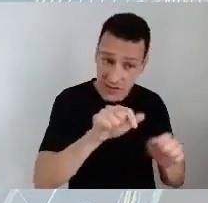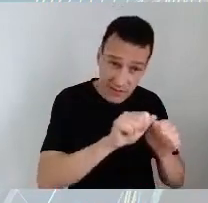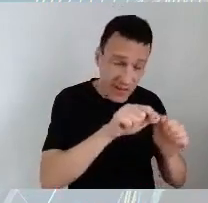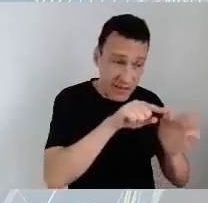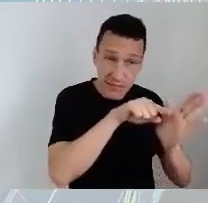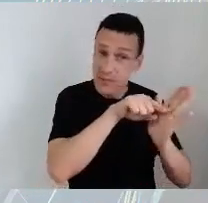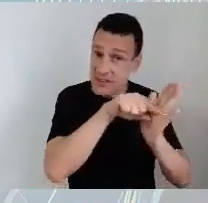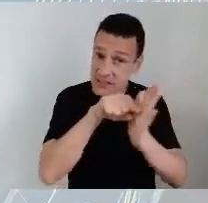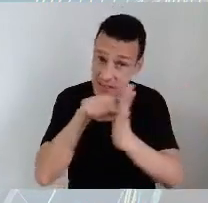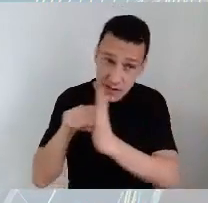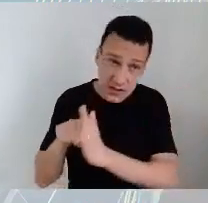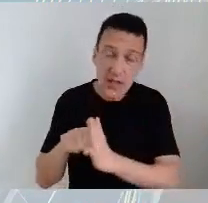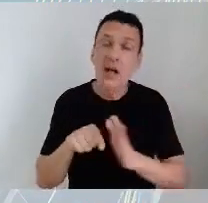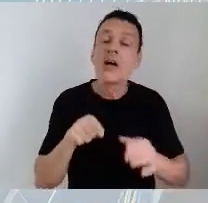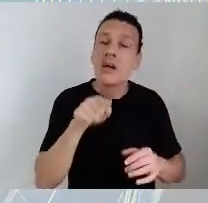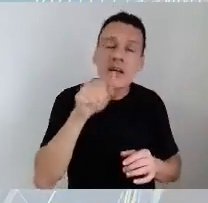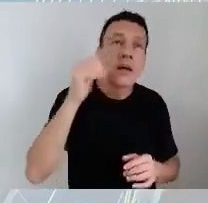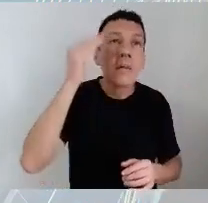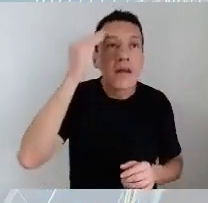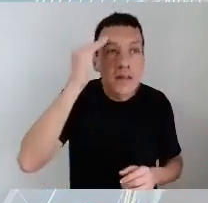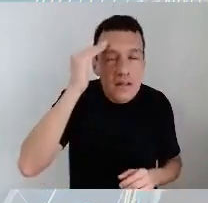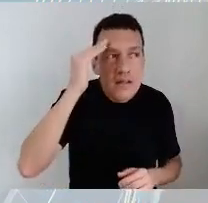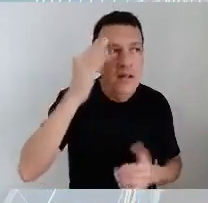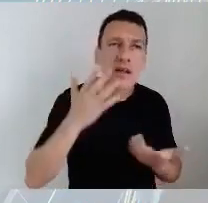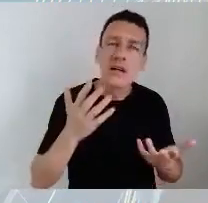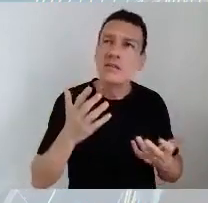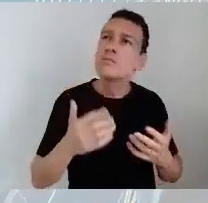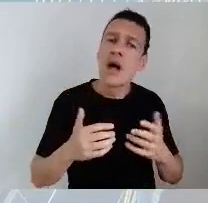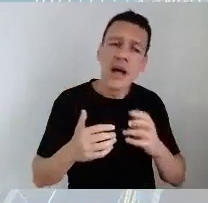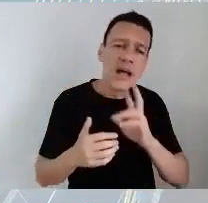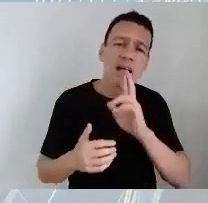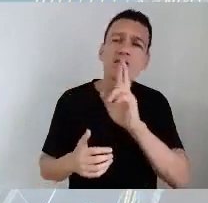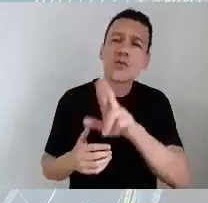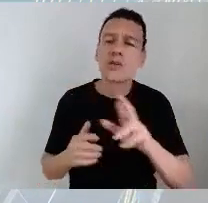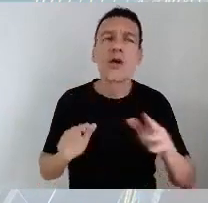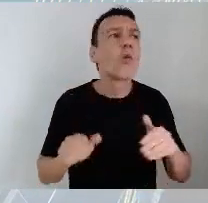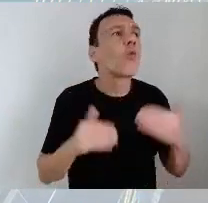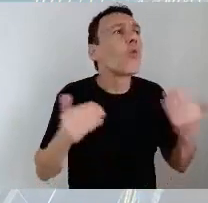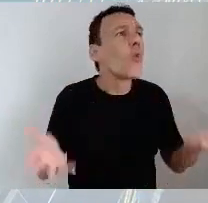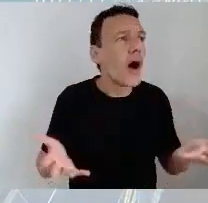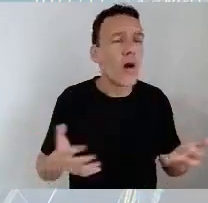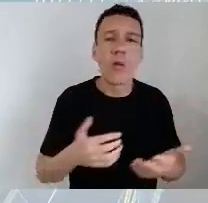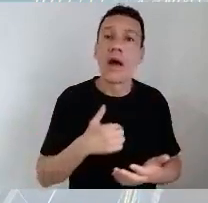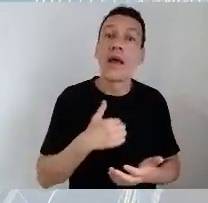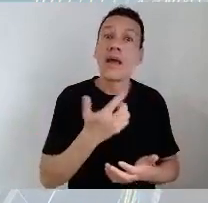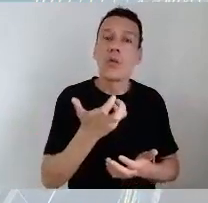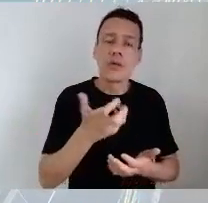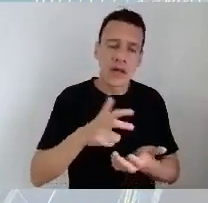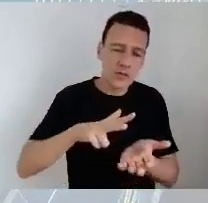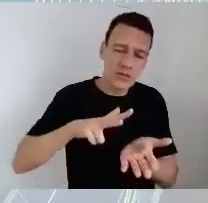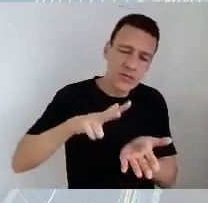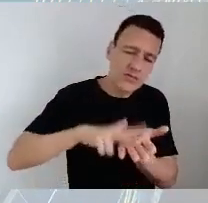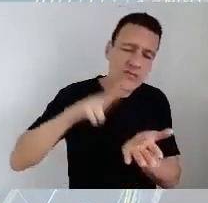tipo de resultado você quer extrair dali, né? O que você quer validar dentro dessa hipótese com as